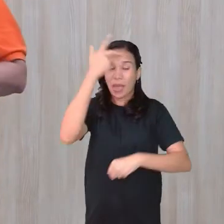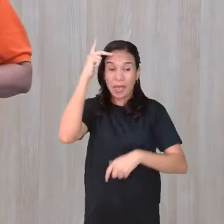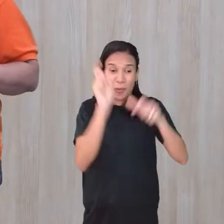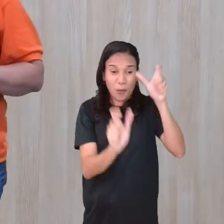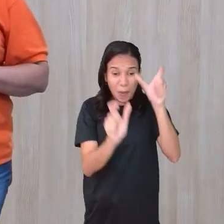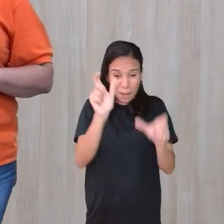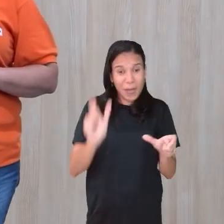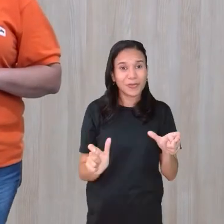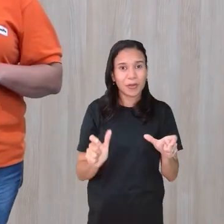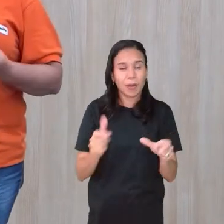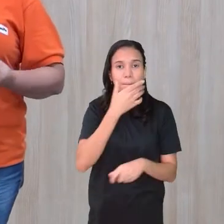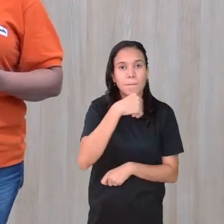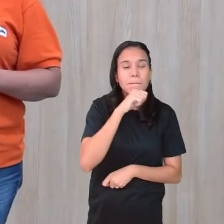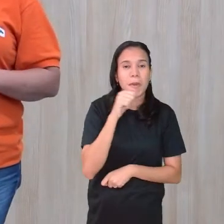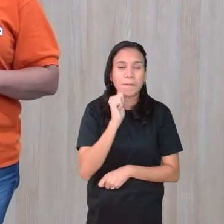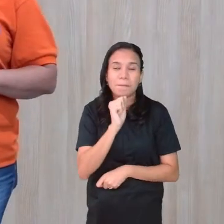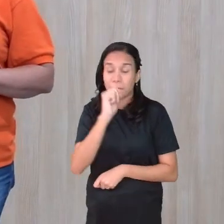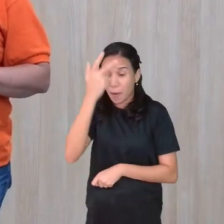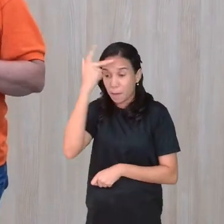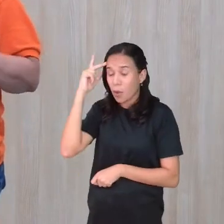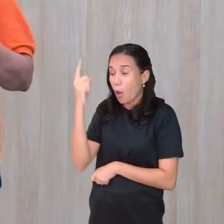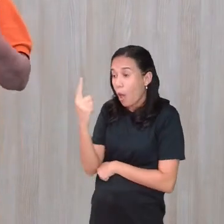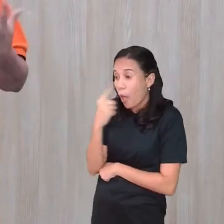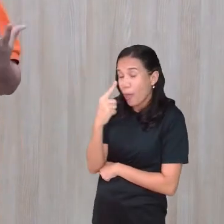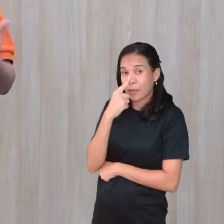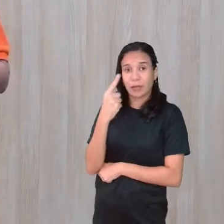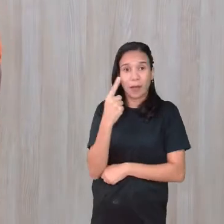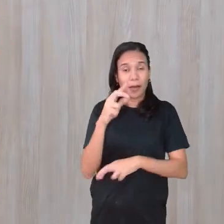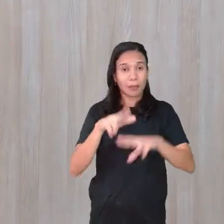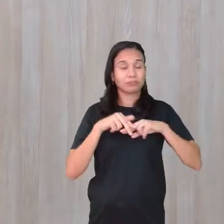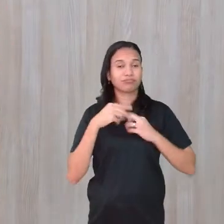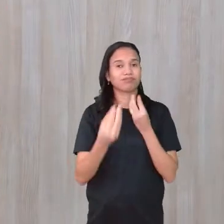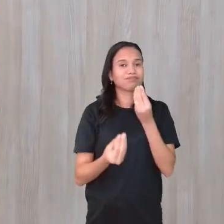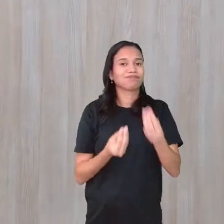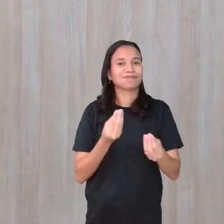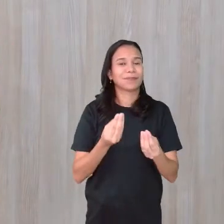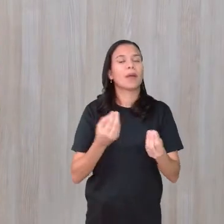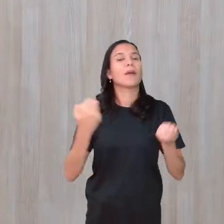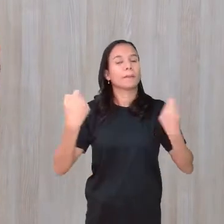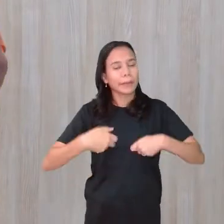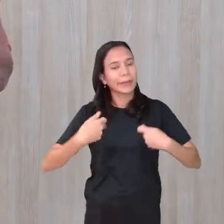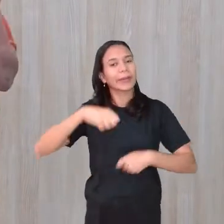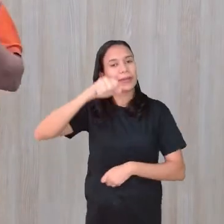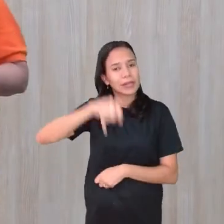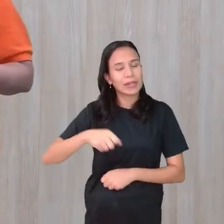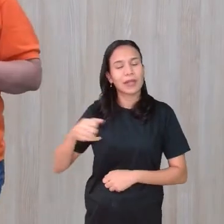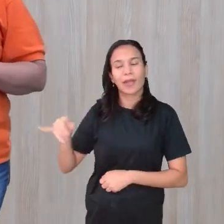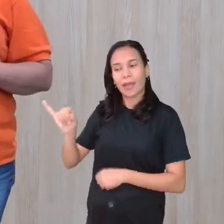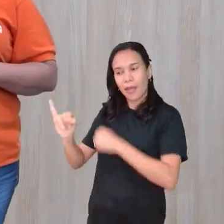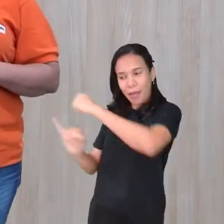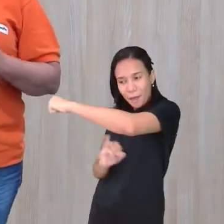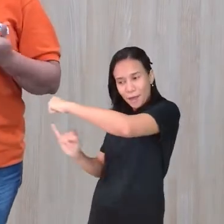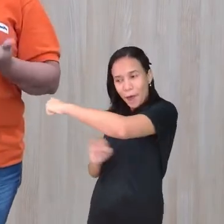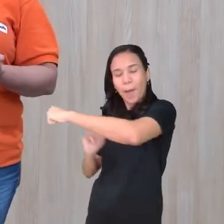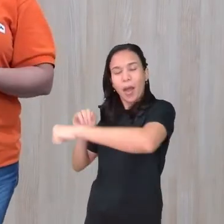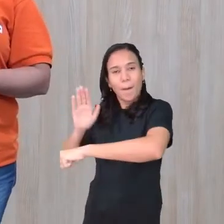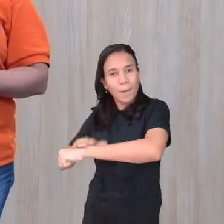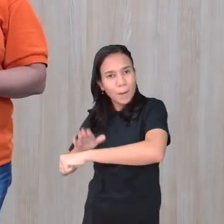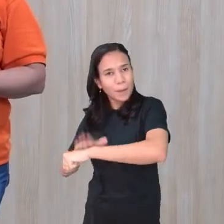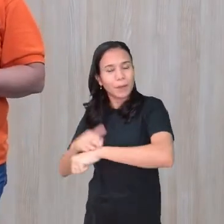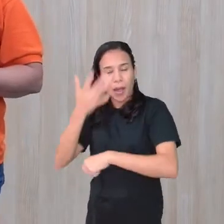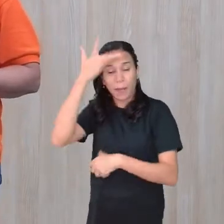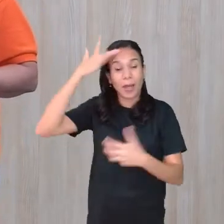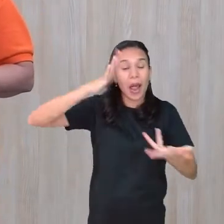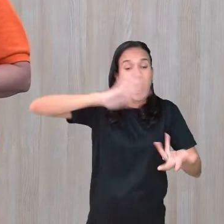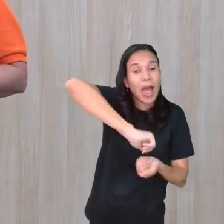íntimas de um filho, de uma filha. Então, a intimidade, então, vale sim a linguagem informal, você adequa, não